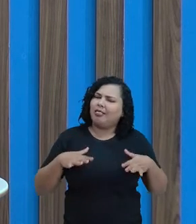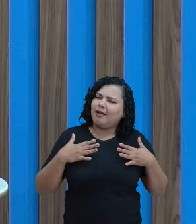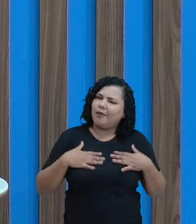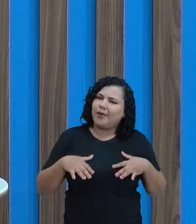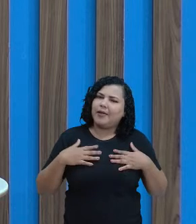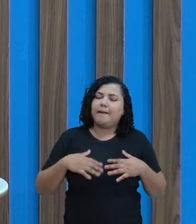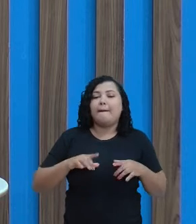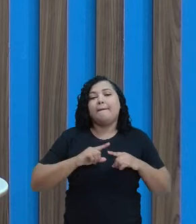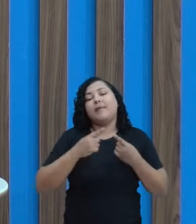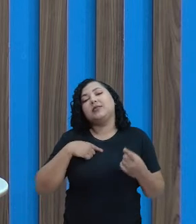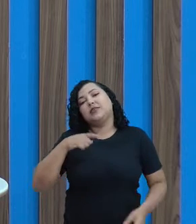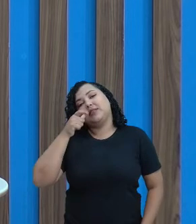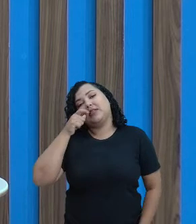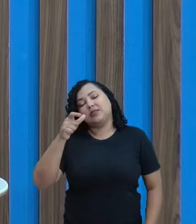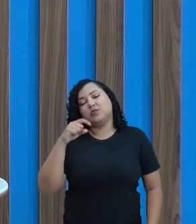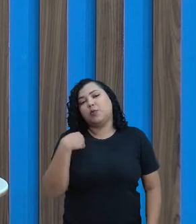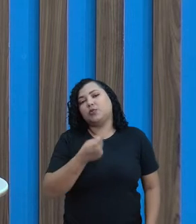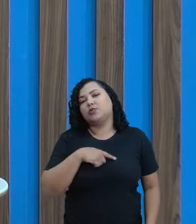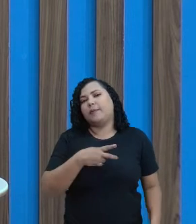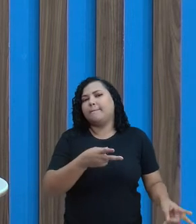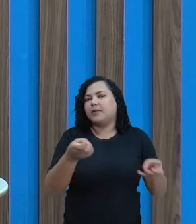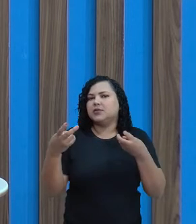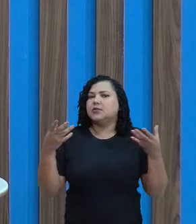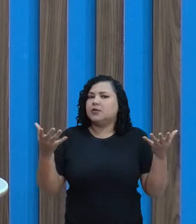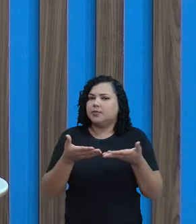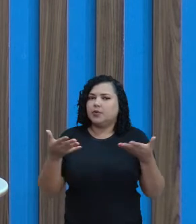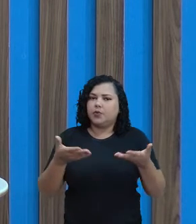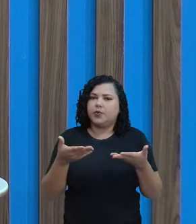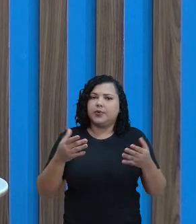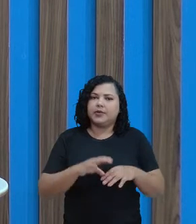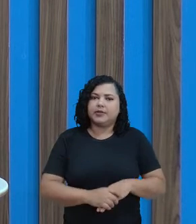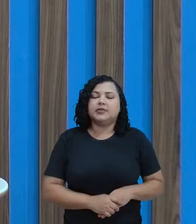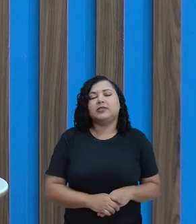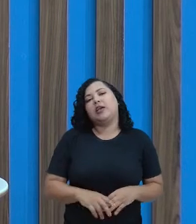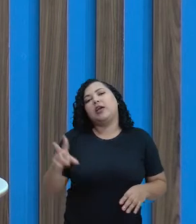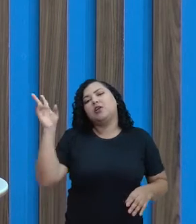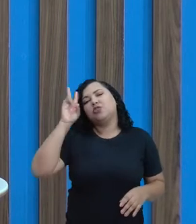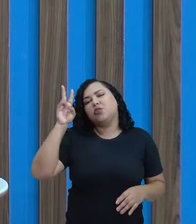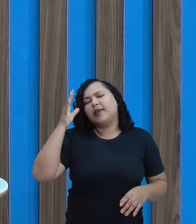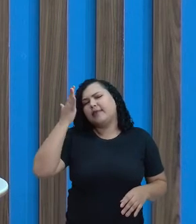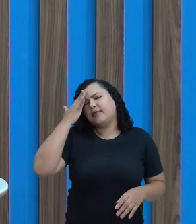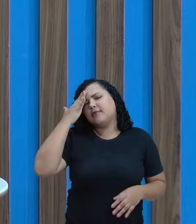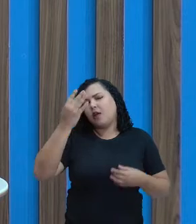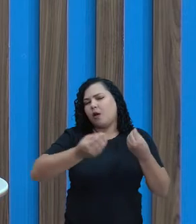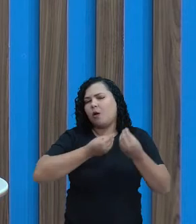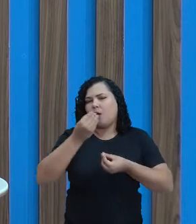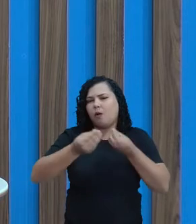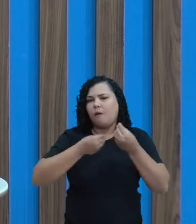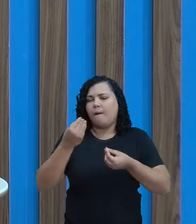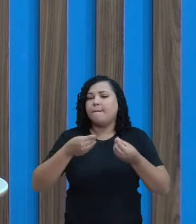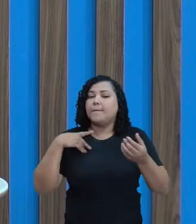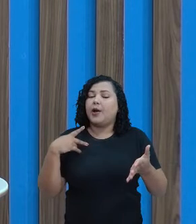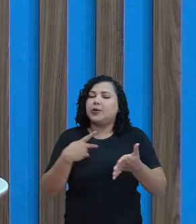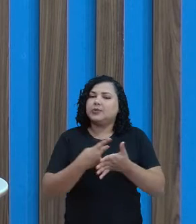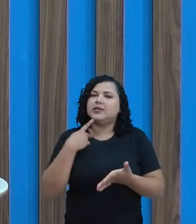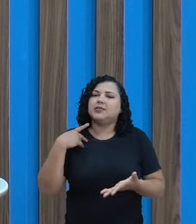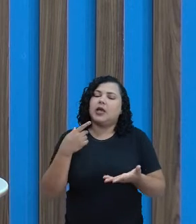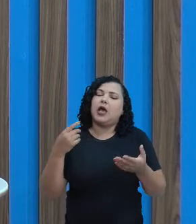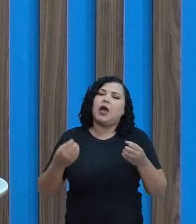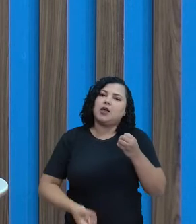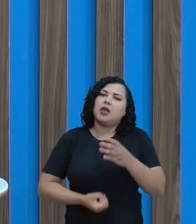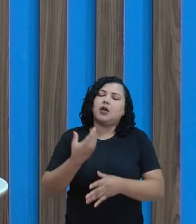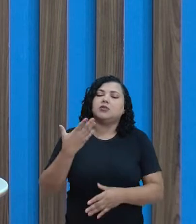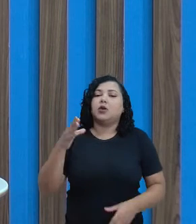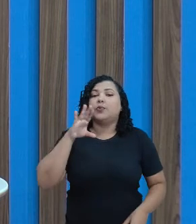mas é interessante como a gente consegue agora, a partir da historiografia, entender melhor como é que funcionam